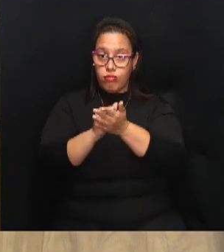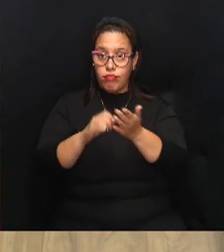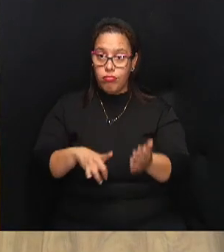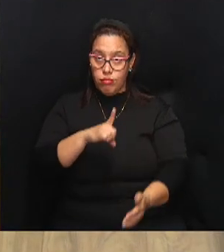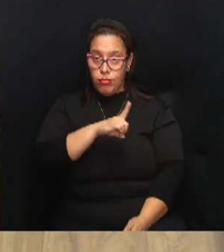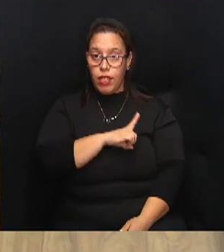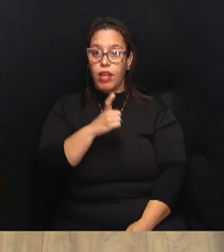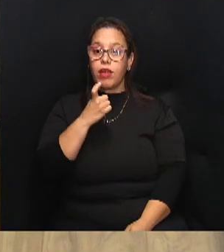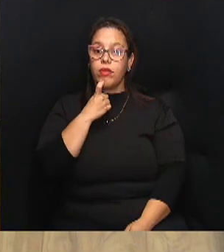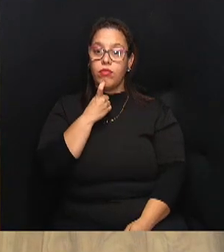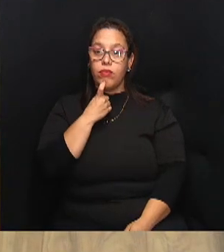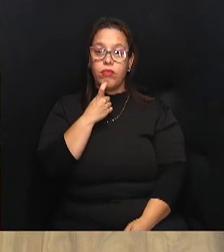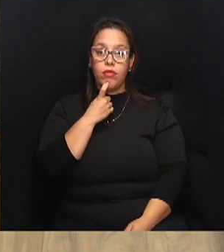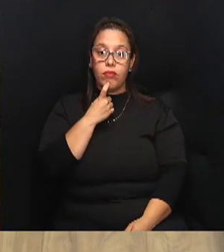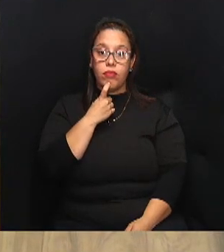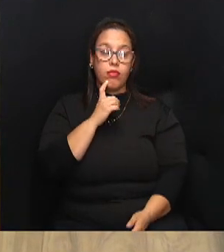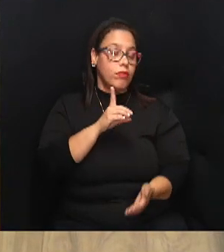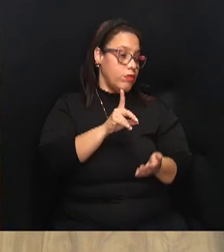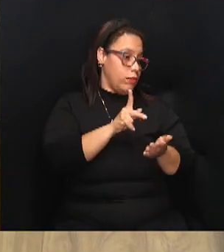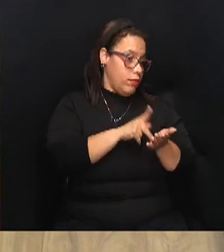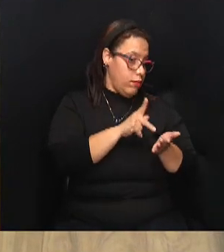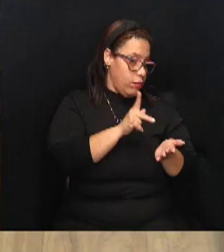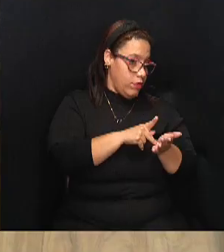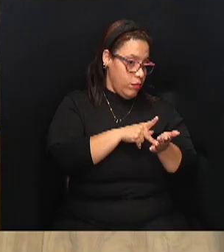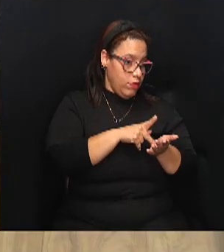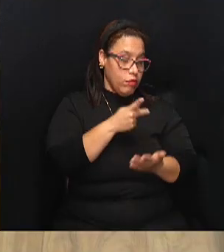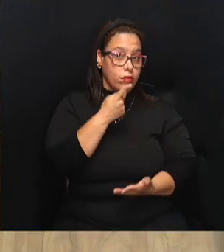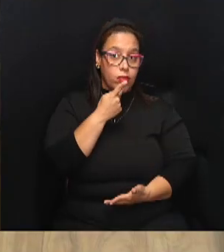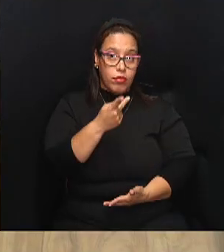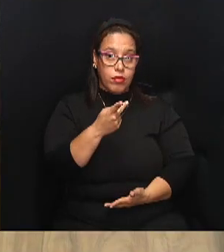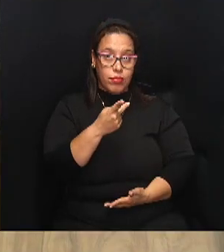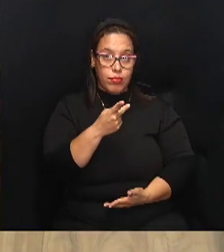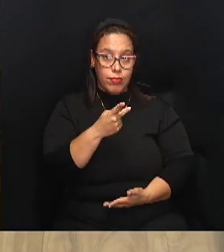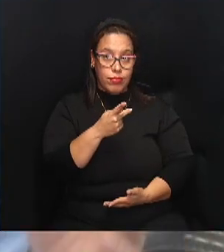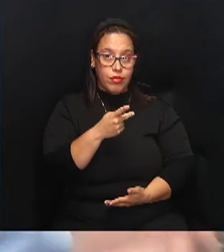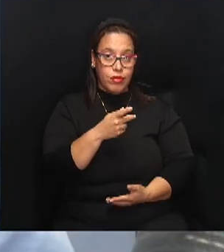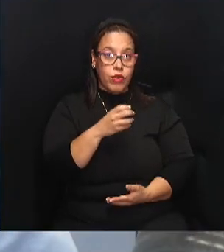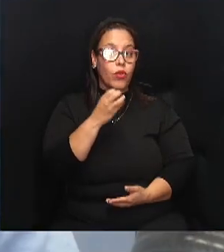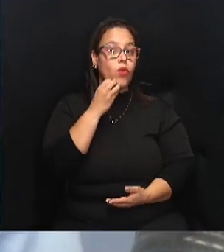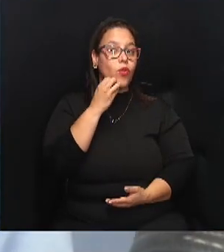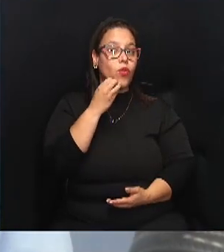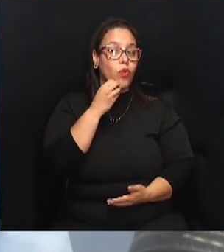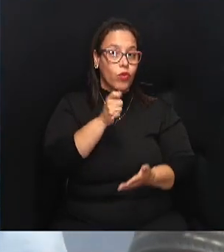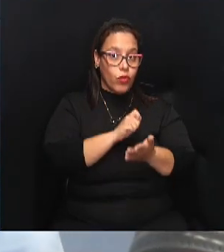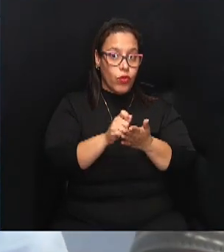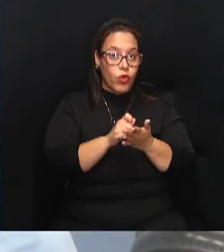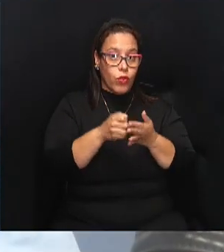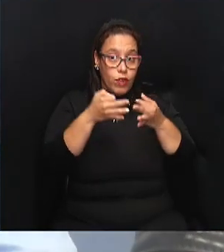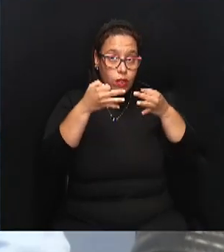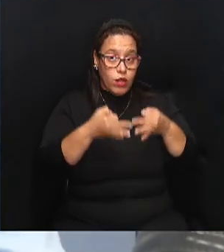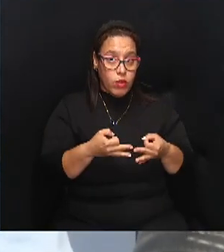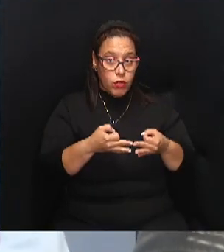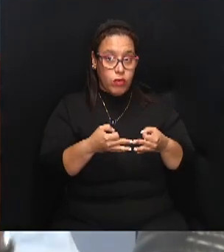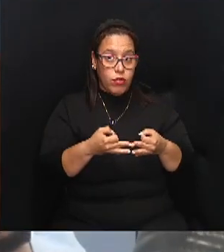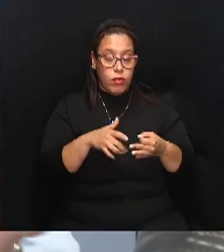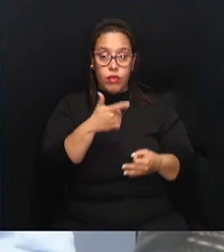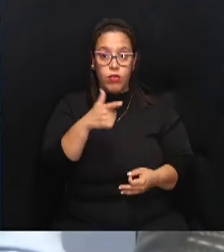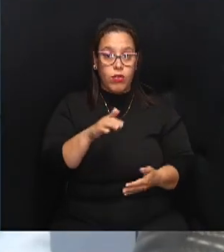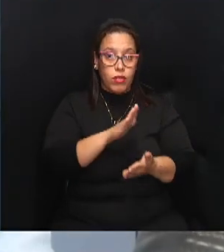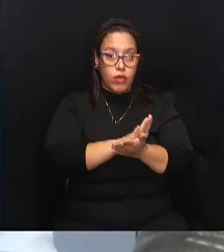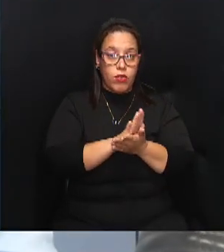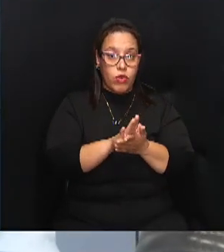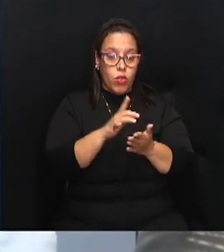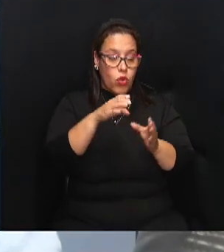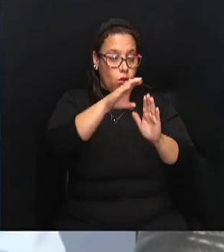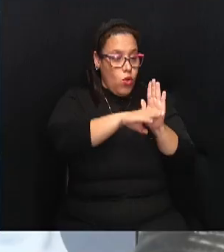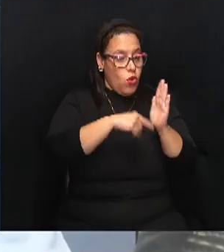em Campinas. E, na verdade, daí eu parafraseio o Igor, me corrija se eu estiver errado, Não tem nada a ver um convênio com o